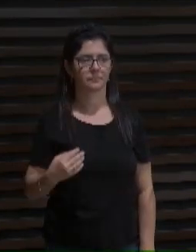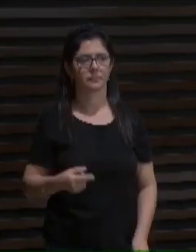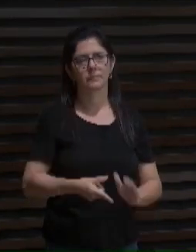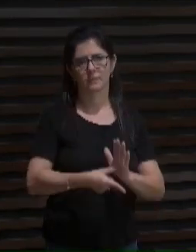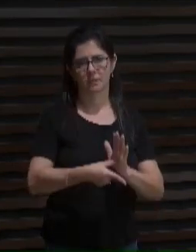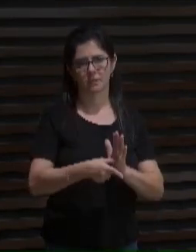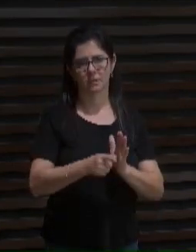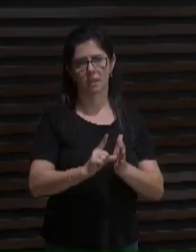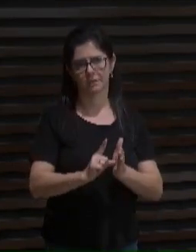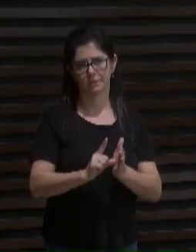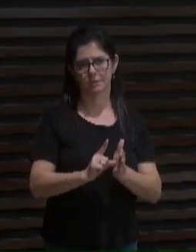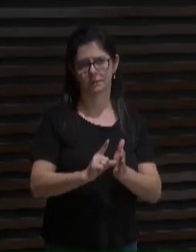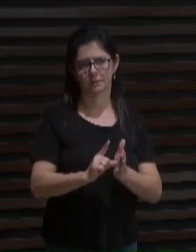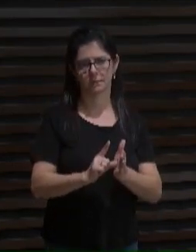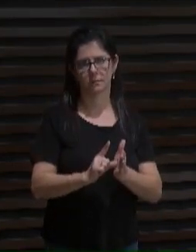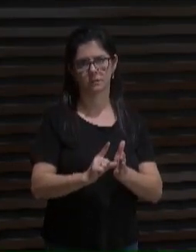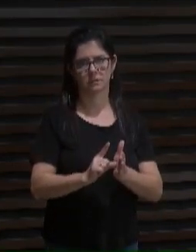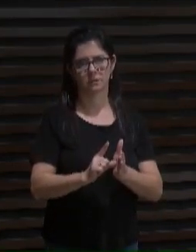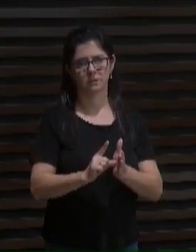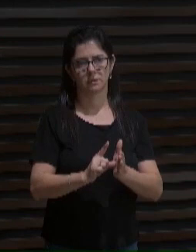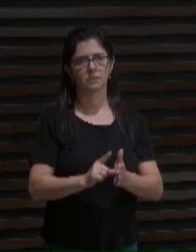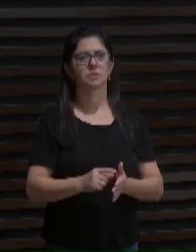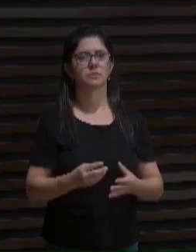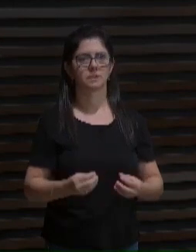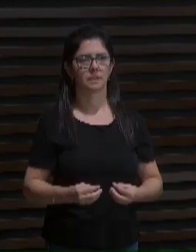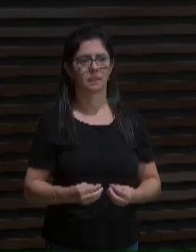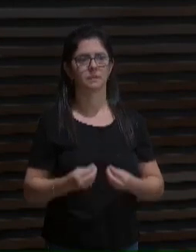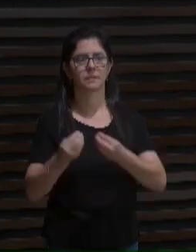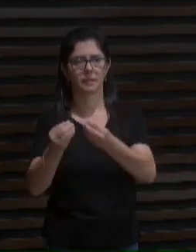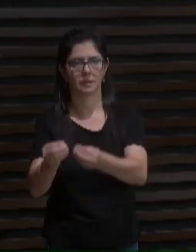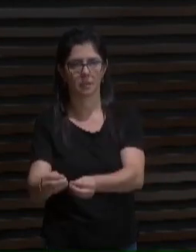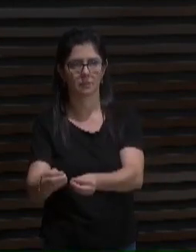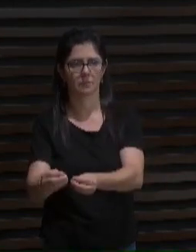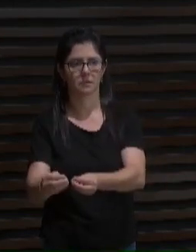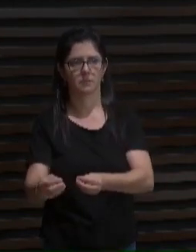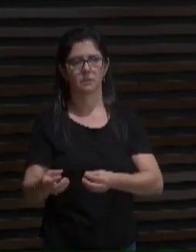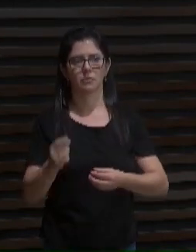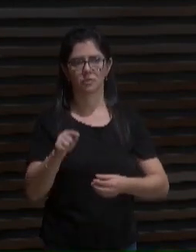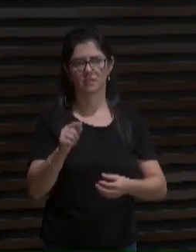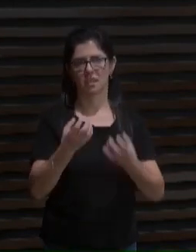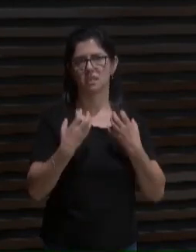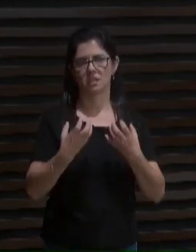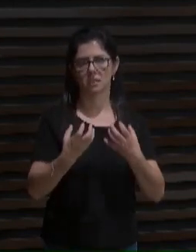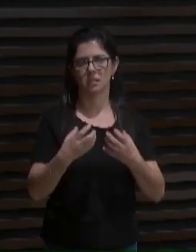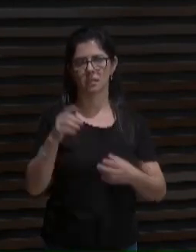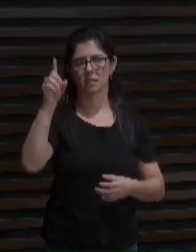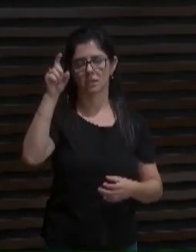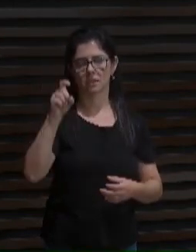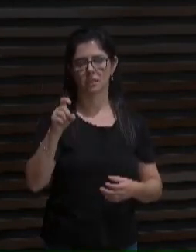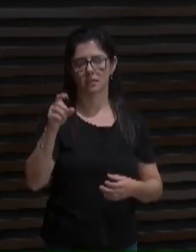Antes de você entregar, você estava querendo ser Deus. Depois que você entrega a Deus,